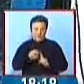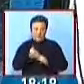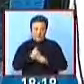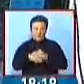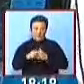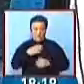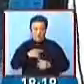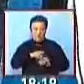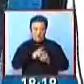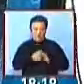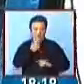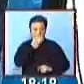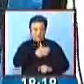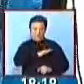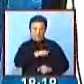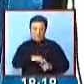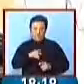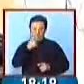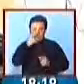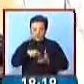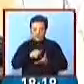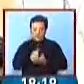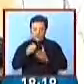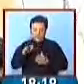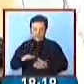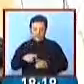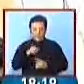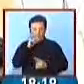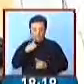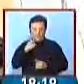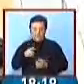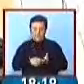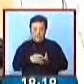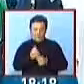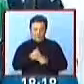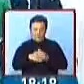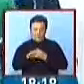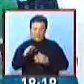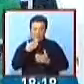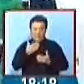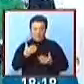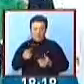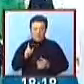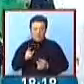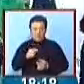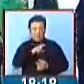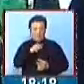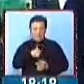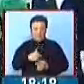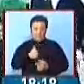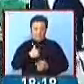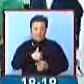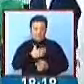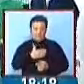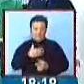quer contrariar a tendência, fixar gente, sobretudo. Falta emprego, mas o apelo é ao empreendedorismo.